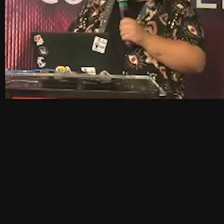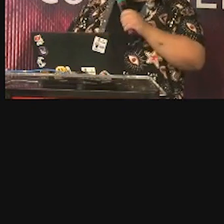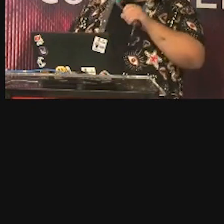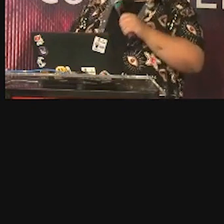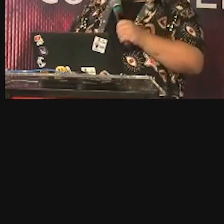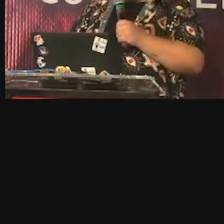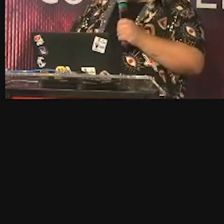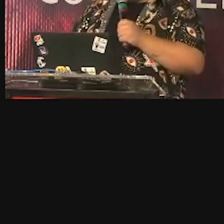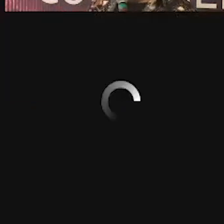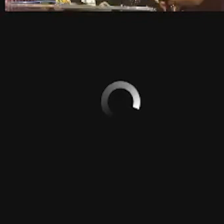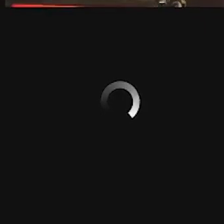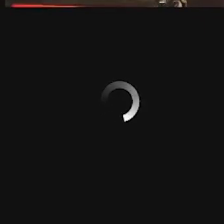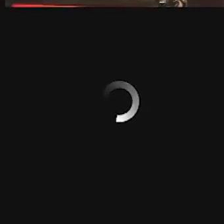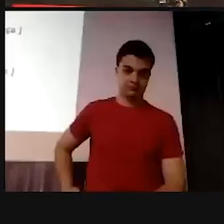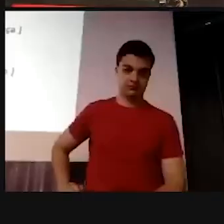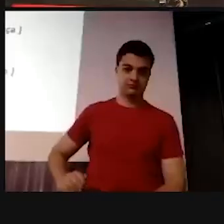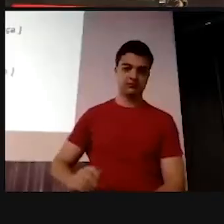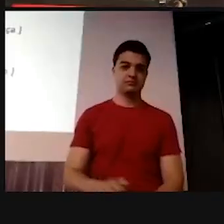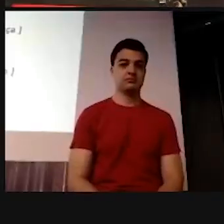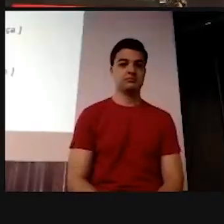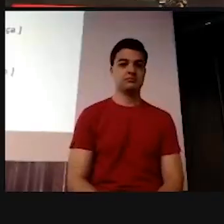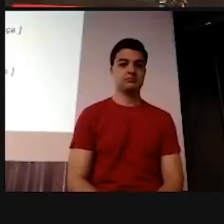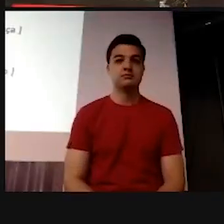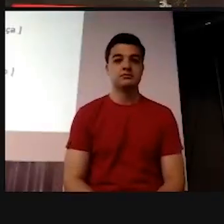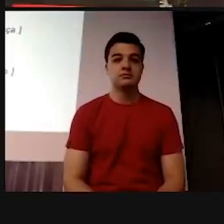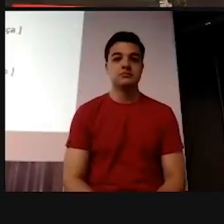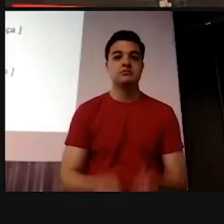experimentação. E aí tem um ponto importante.